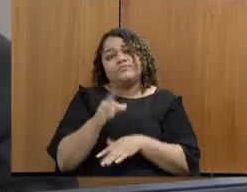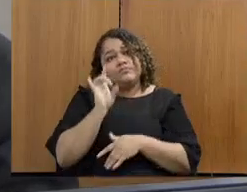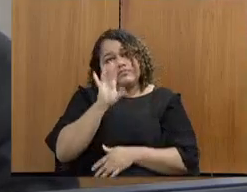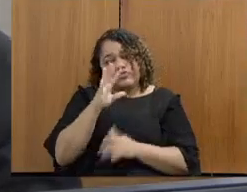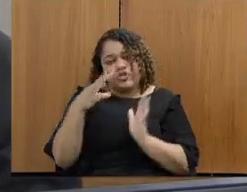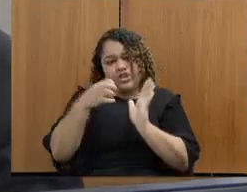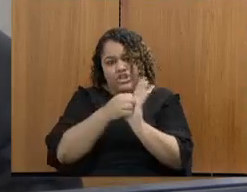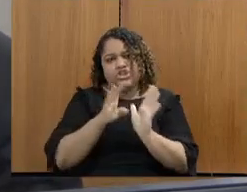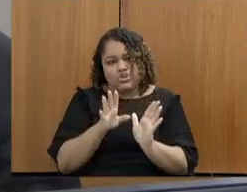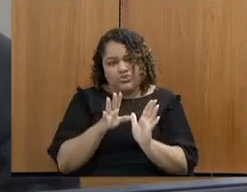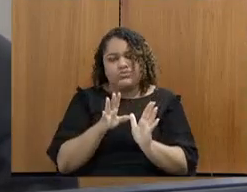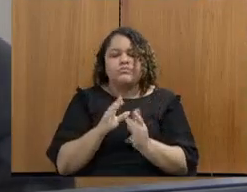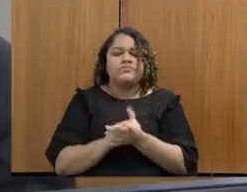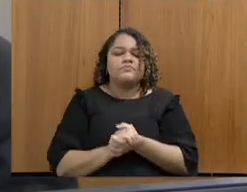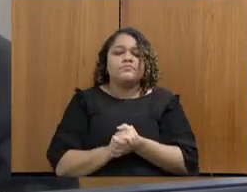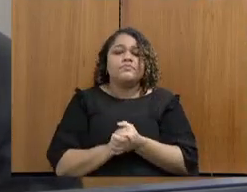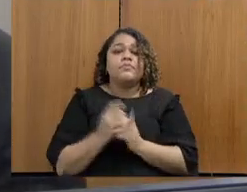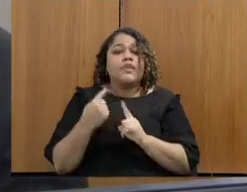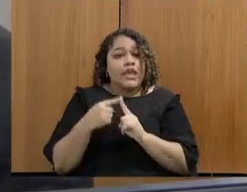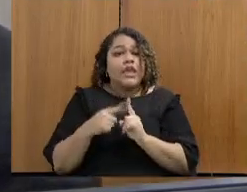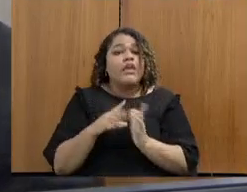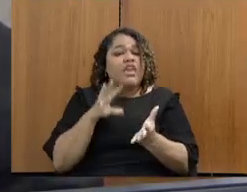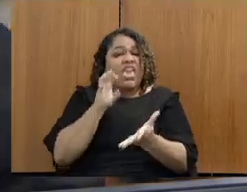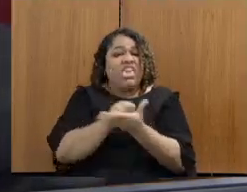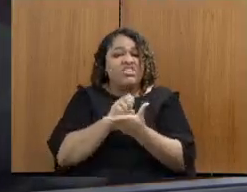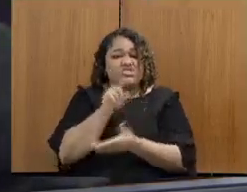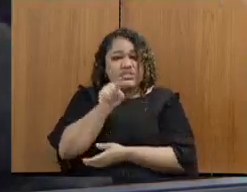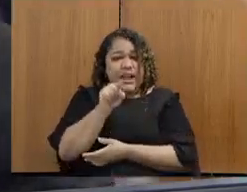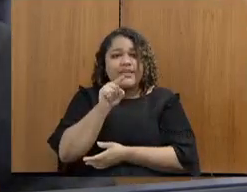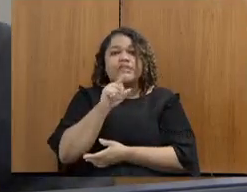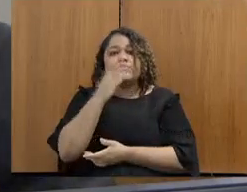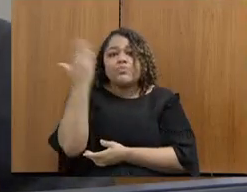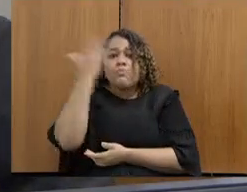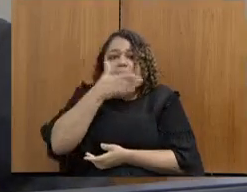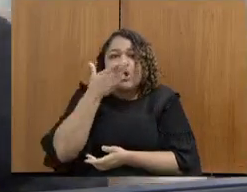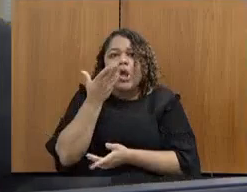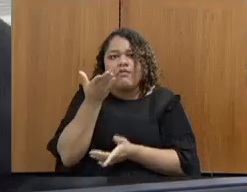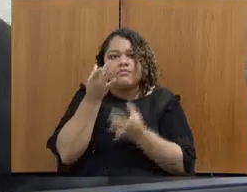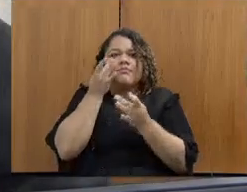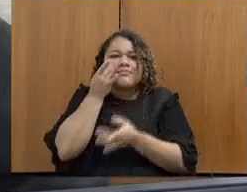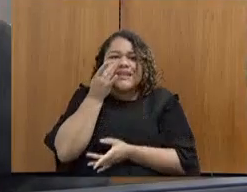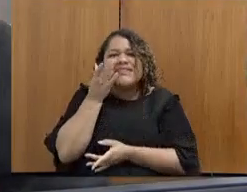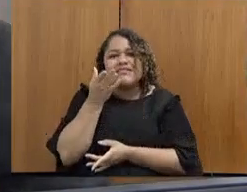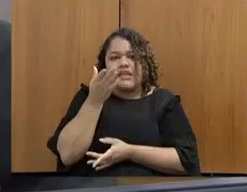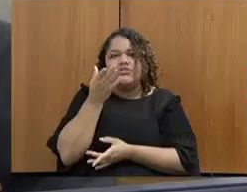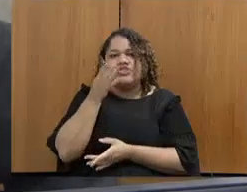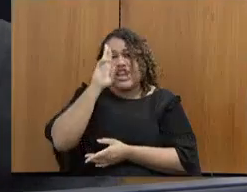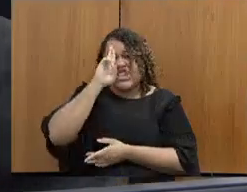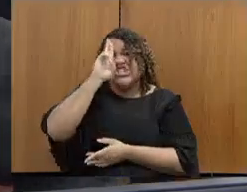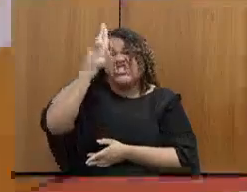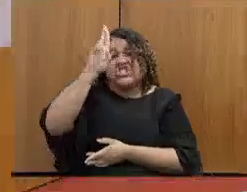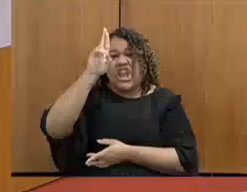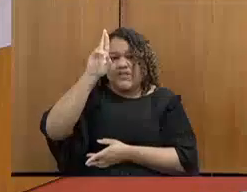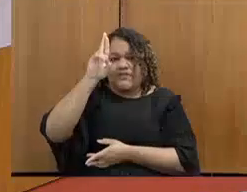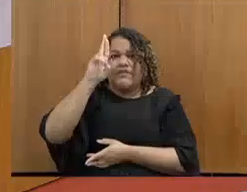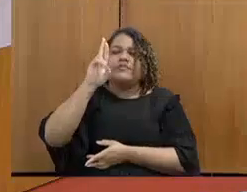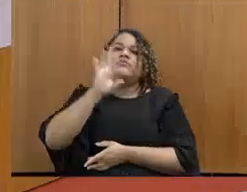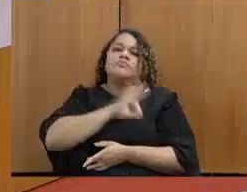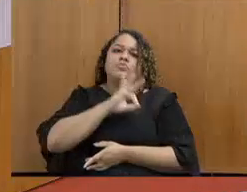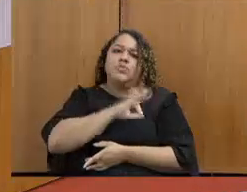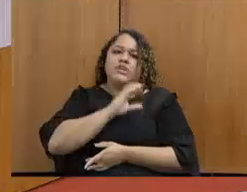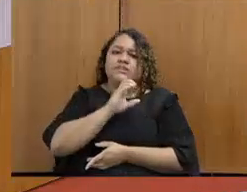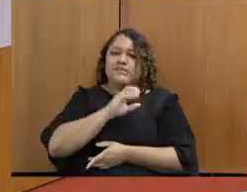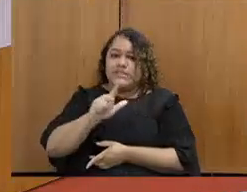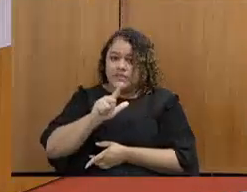que é muito importante que a gente registra aqui na presença da chefe da Polícia Civil da chefe de junto que aqui se encontra